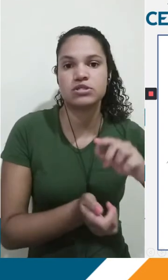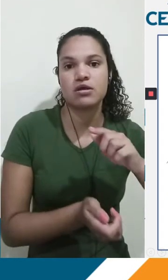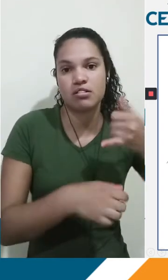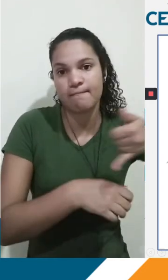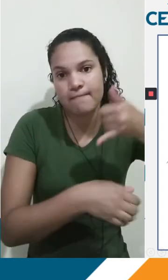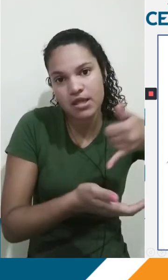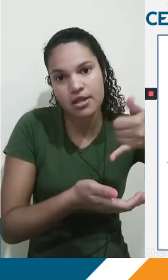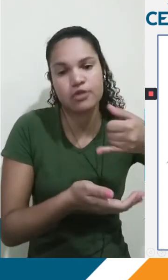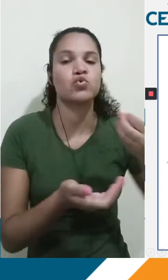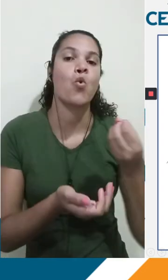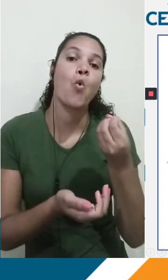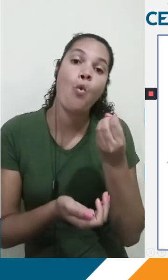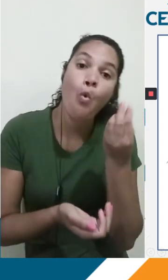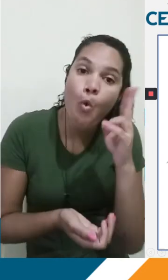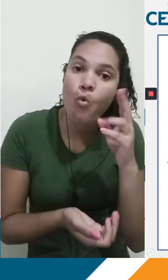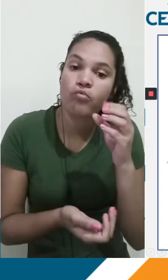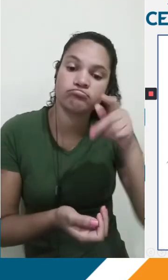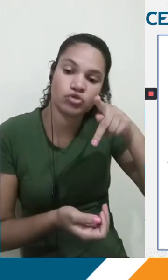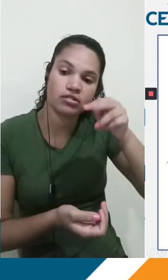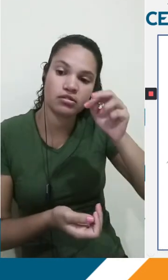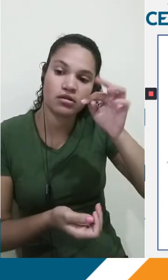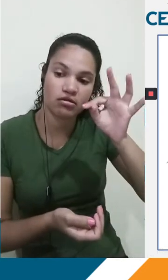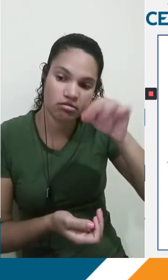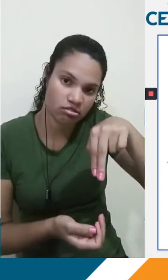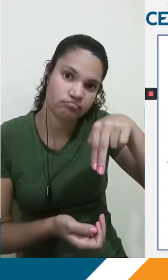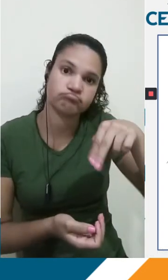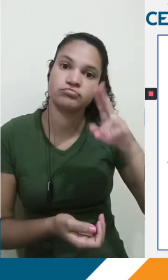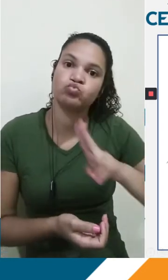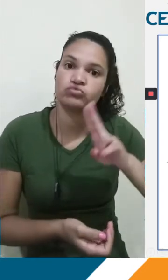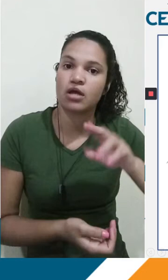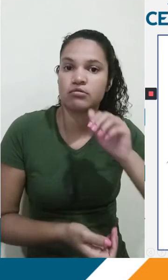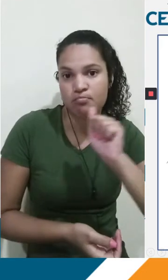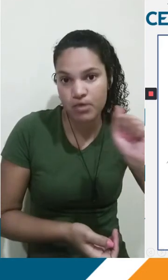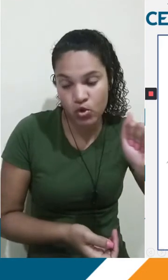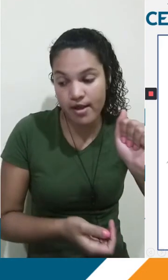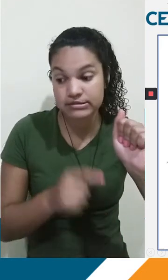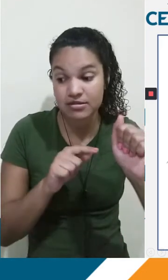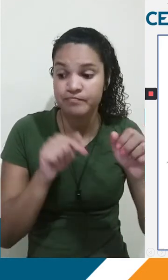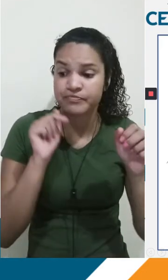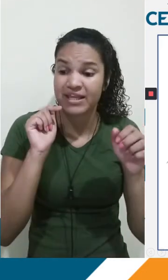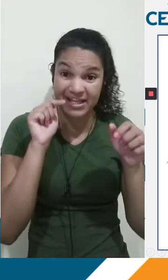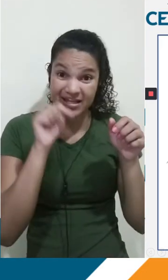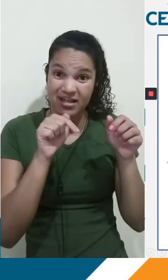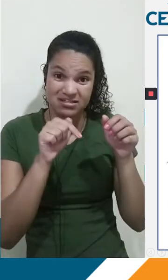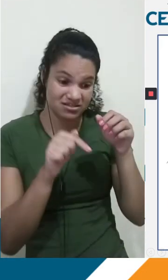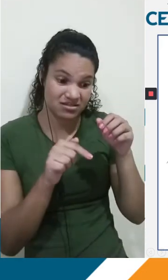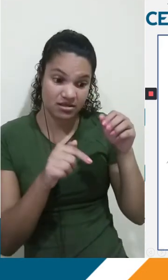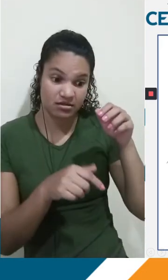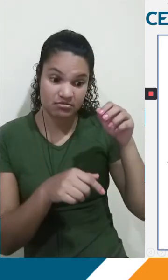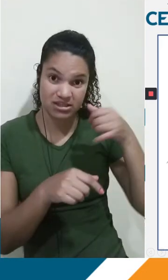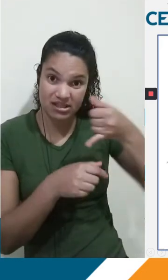que são degradadas, hidrolisadas, digeridas em aminoácidos, e neste caso, os